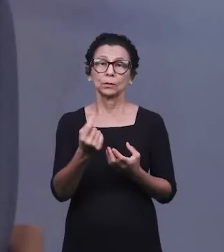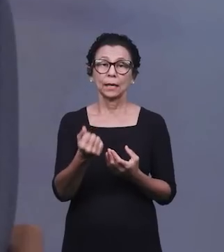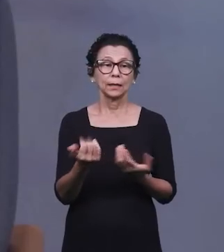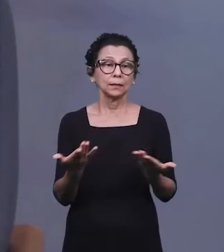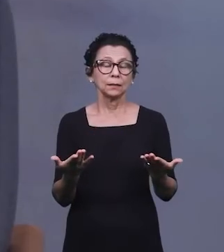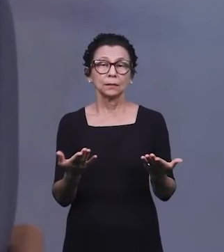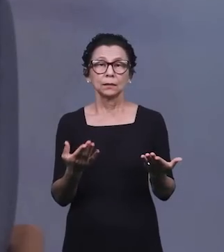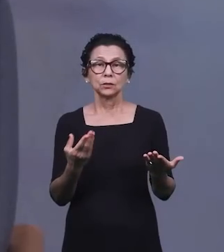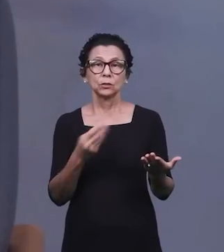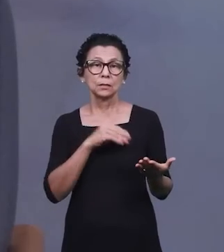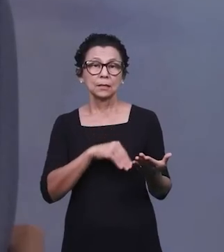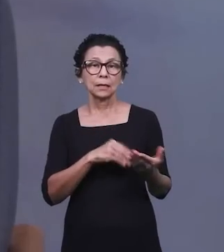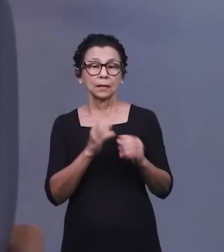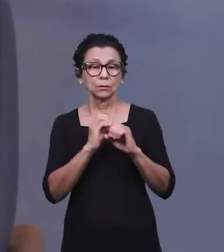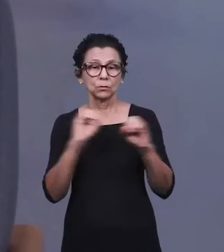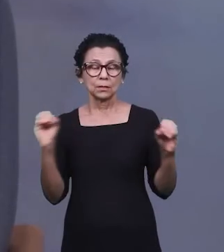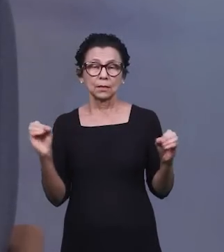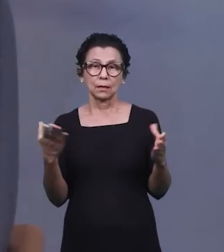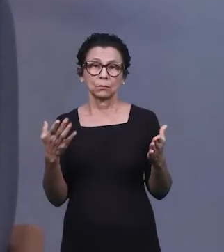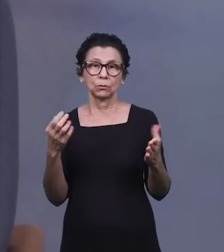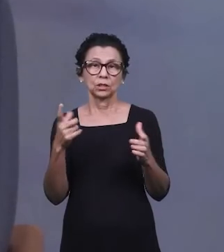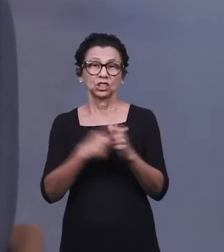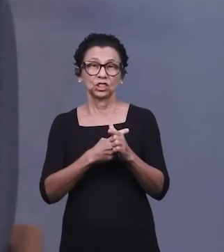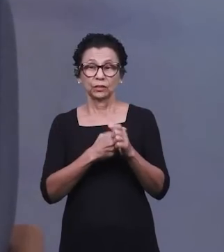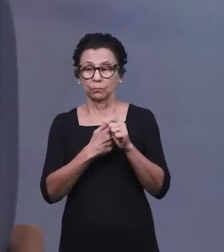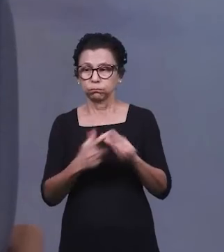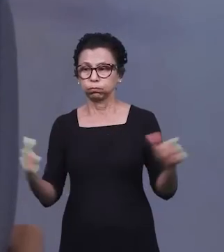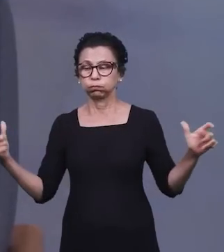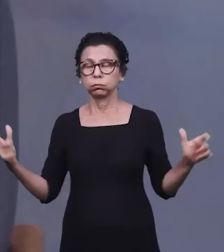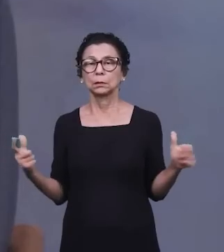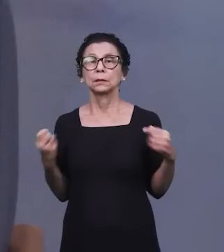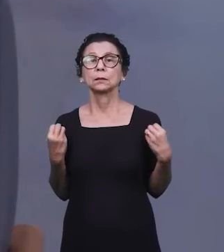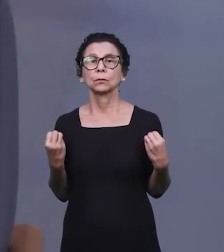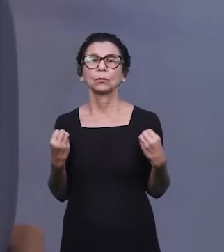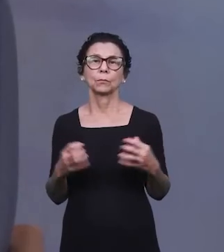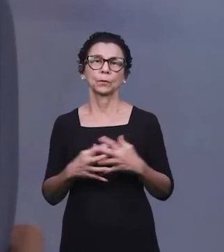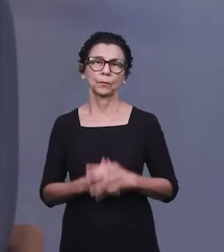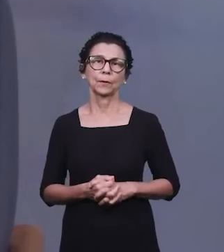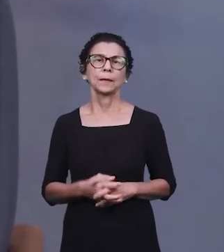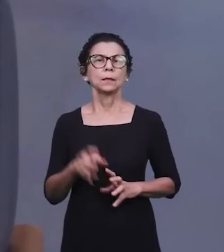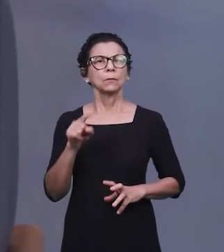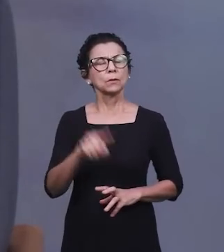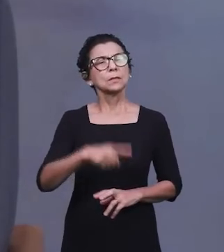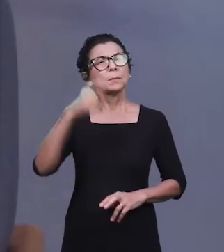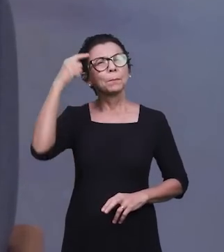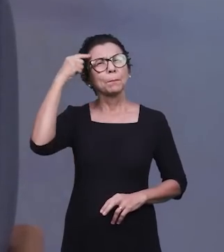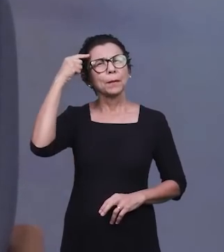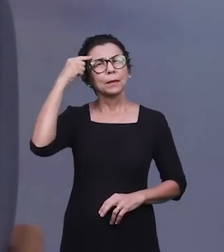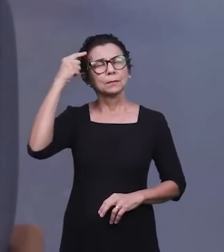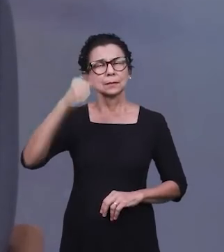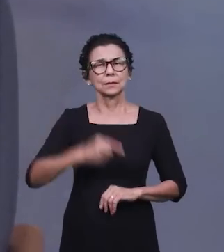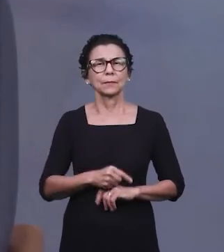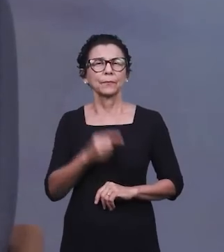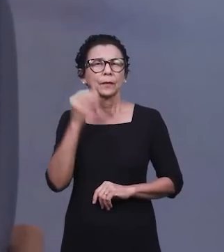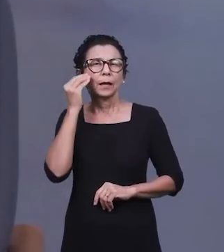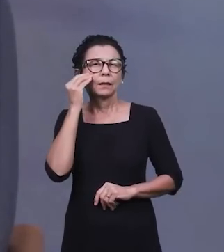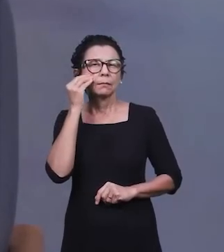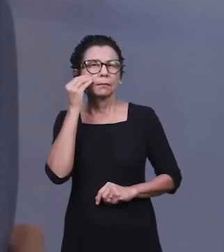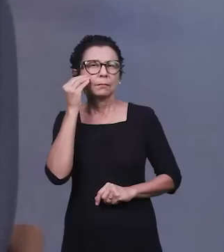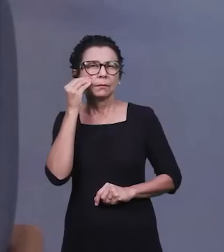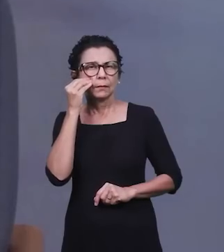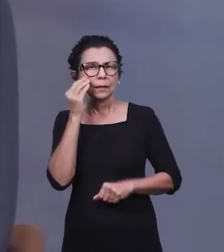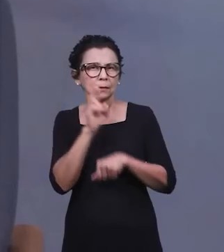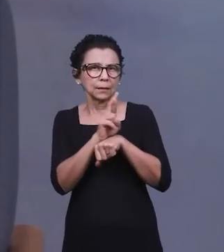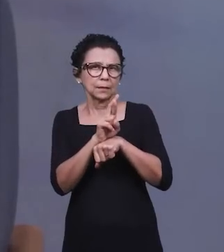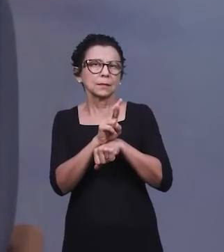realmente muito importante já, para quem está nos assistindo aqui, que possa já pensar e tentar poupar para constituir essa reserva